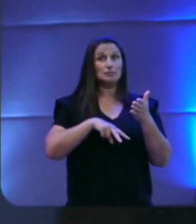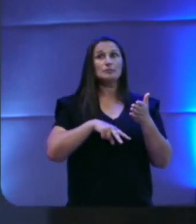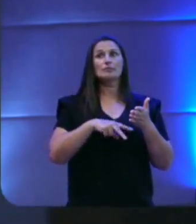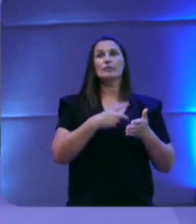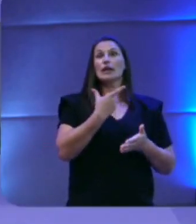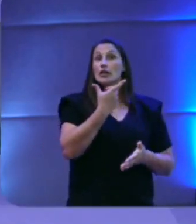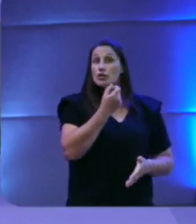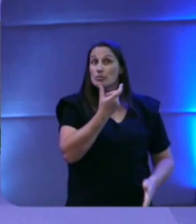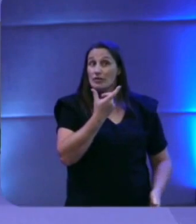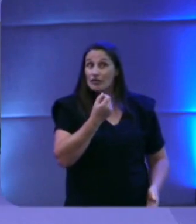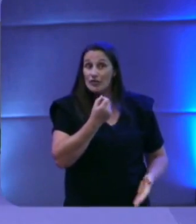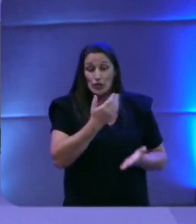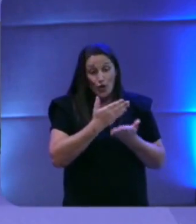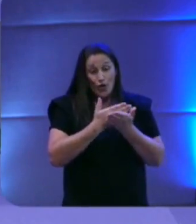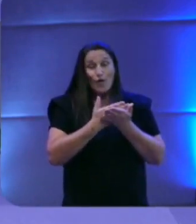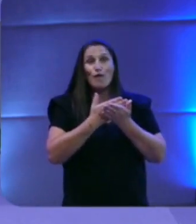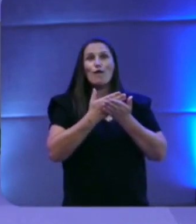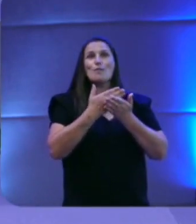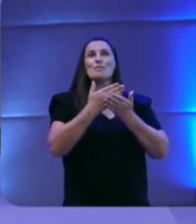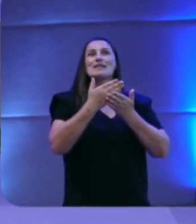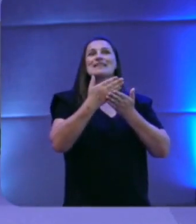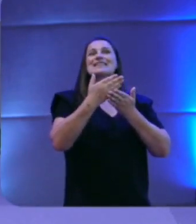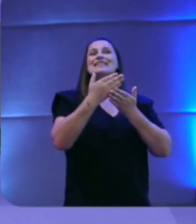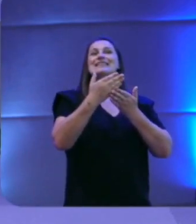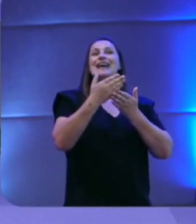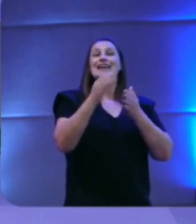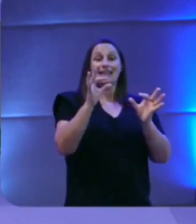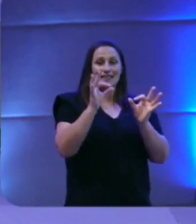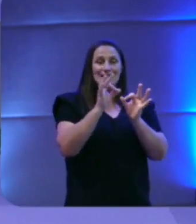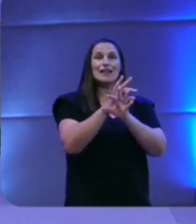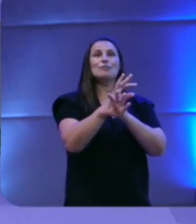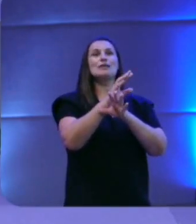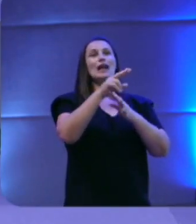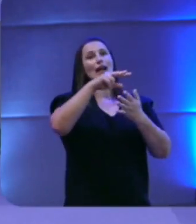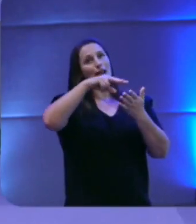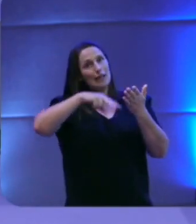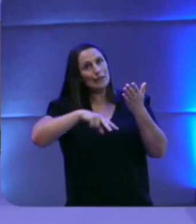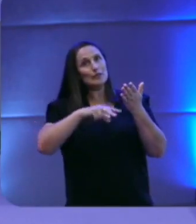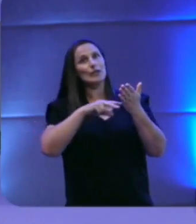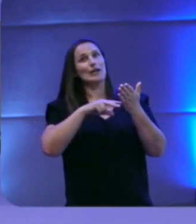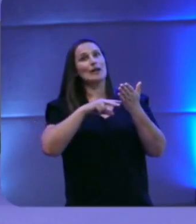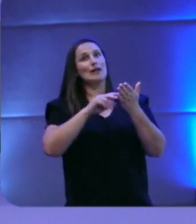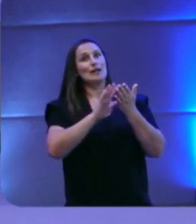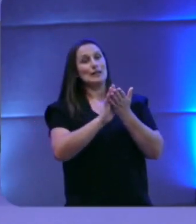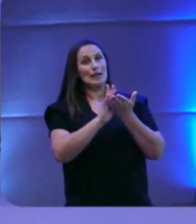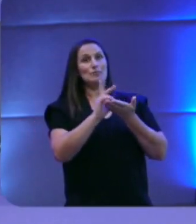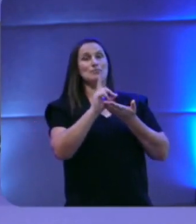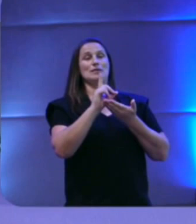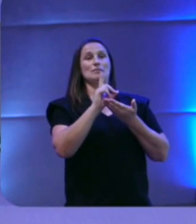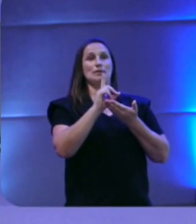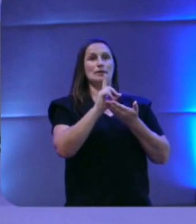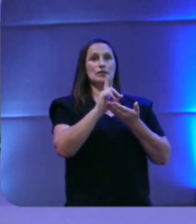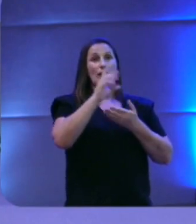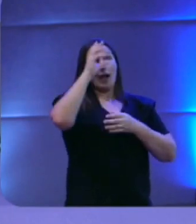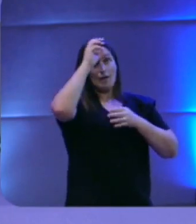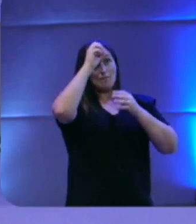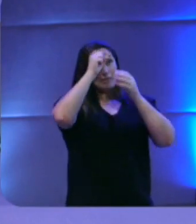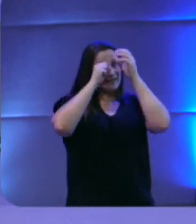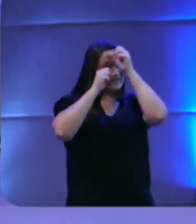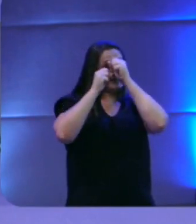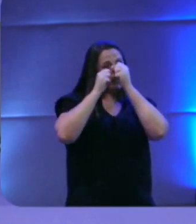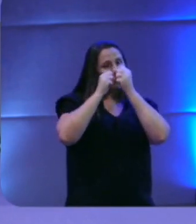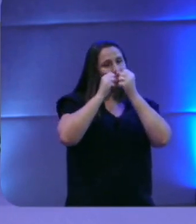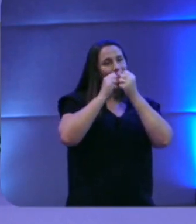ou iniciar e terminar essa jornada. Você vai ver que isso vai transformar a sua vida, você vai aprender a seguir a